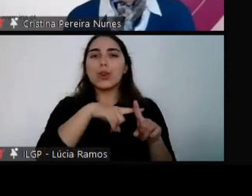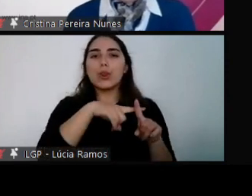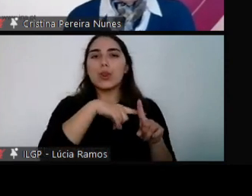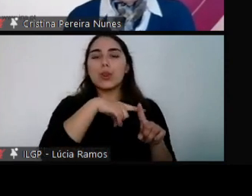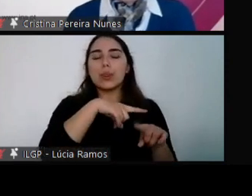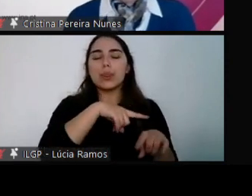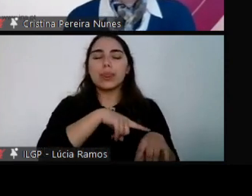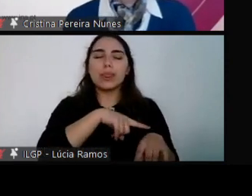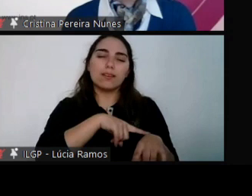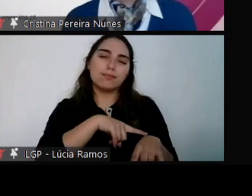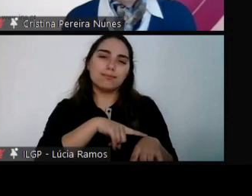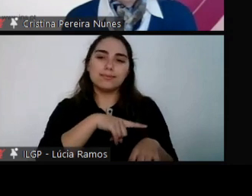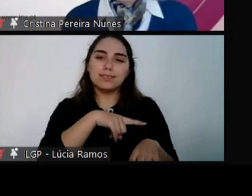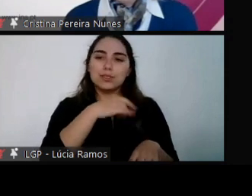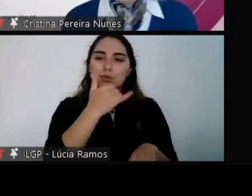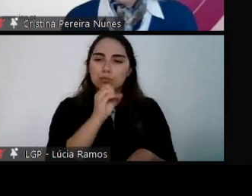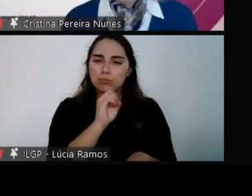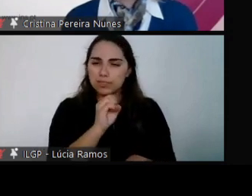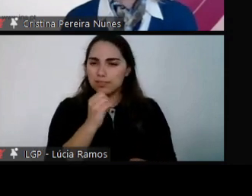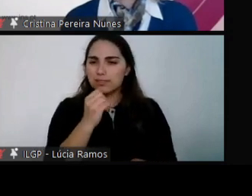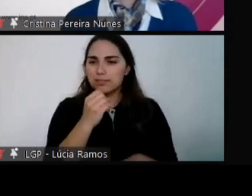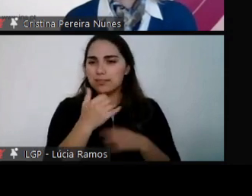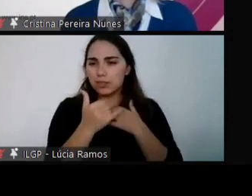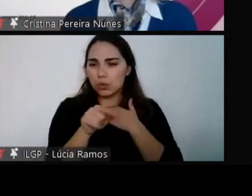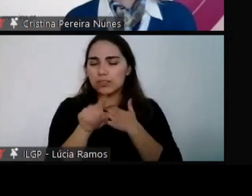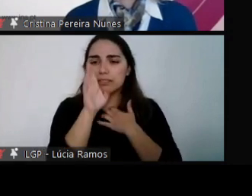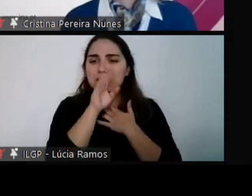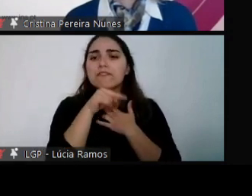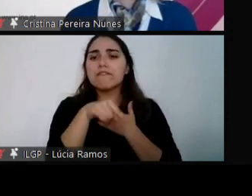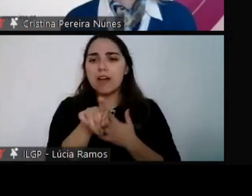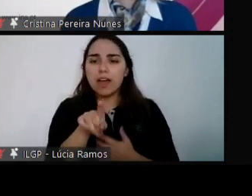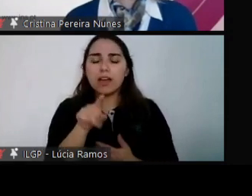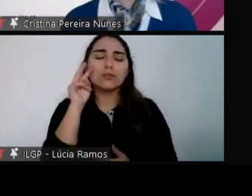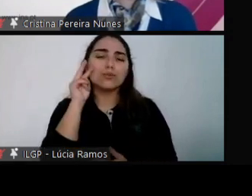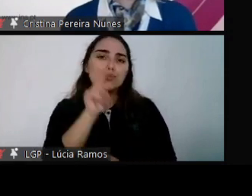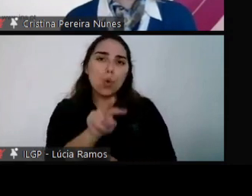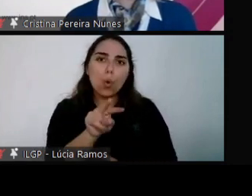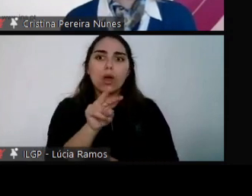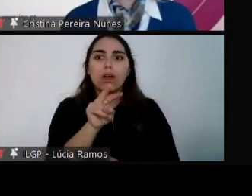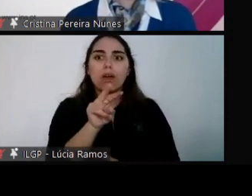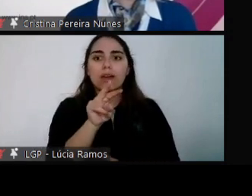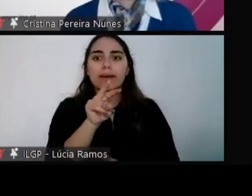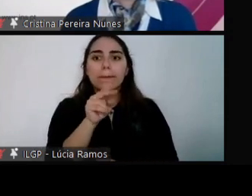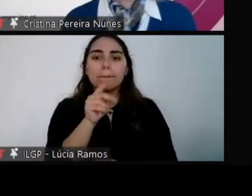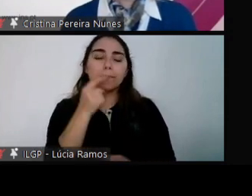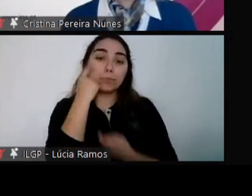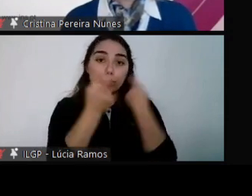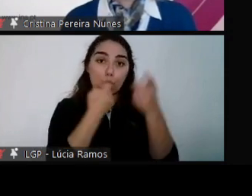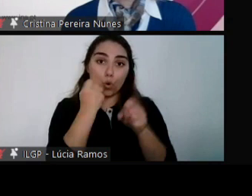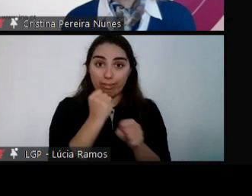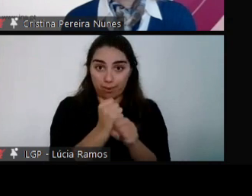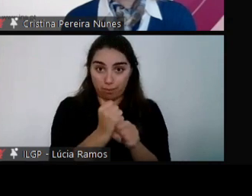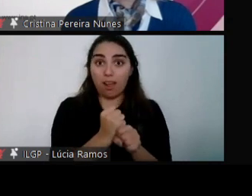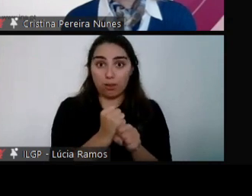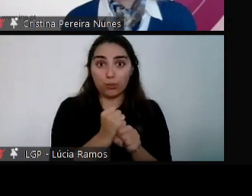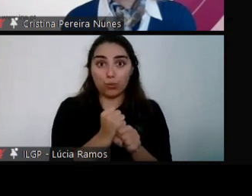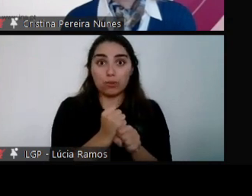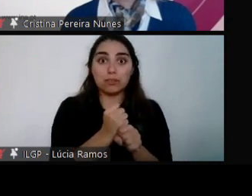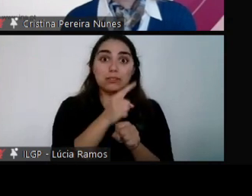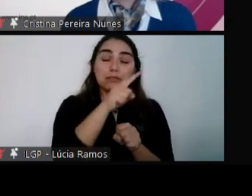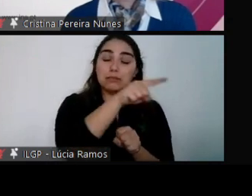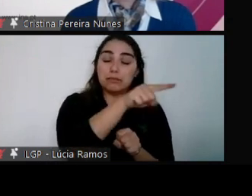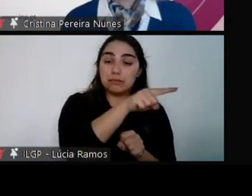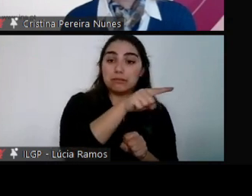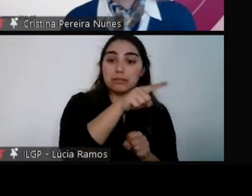procuradas. Aliás, se vocês forem aos motores de busca de emprego, quer nos Estados Unidos, quer cá, está sistematicamente no top